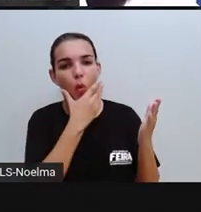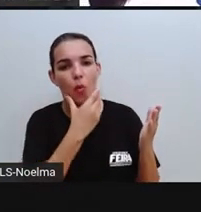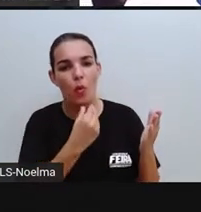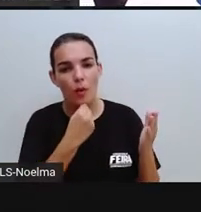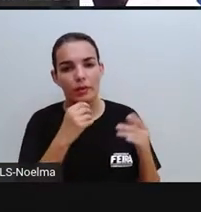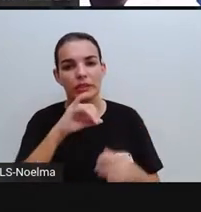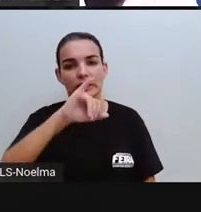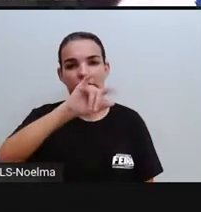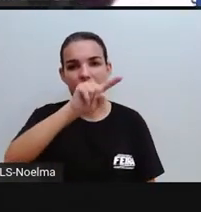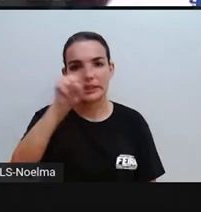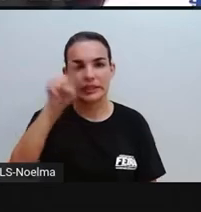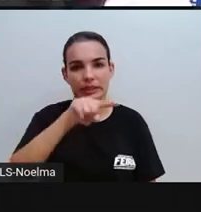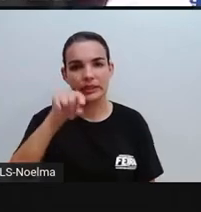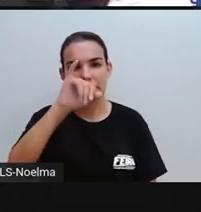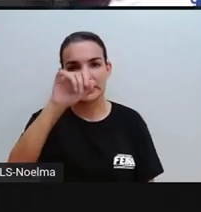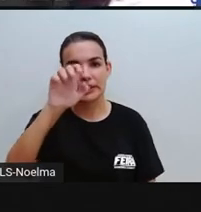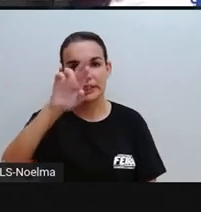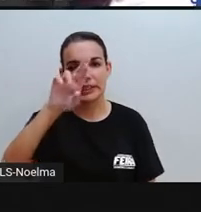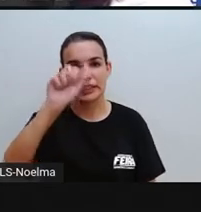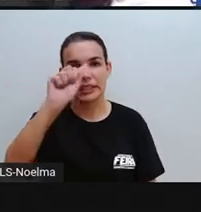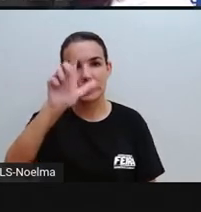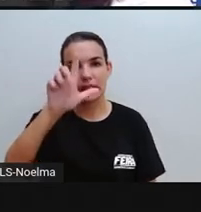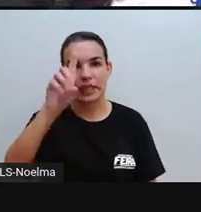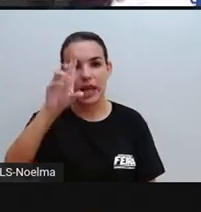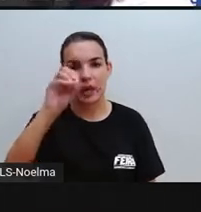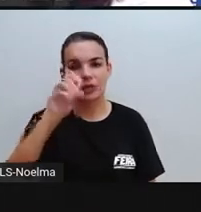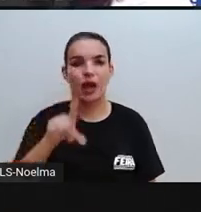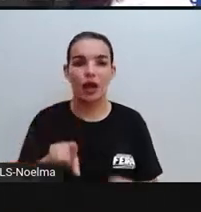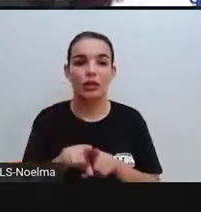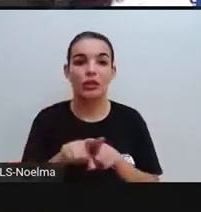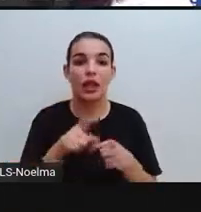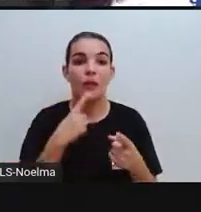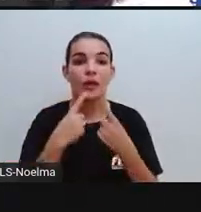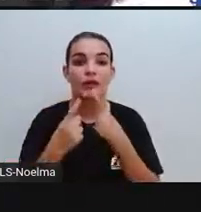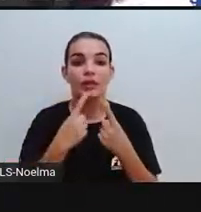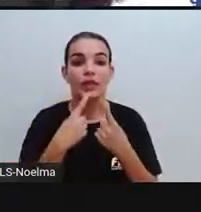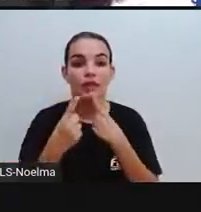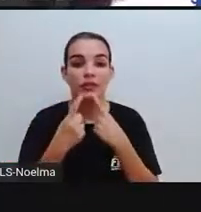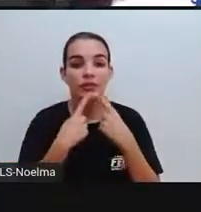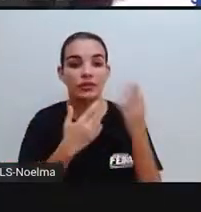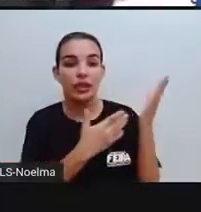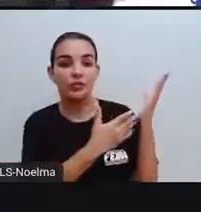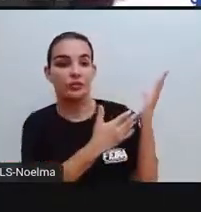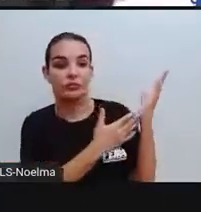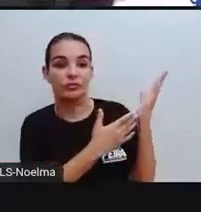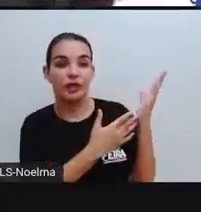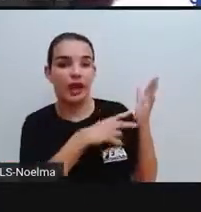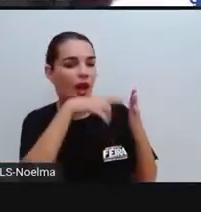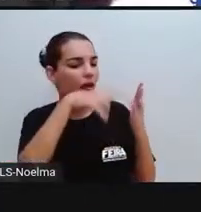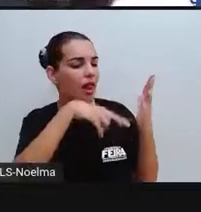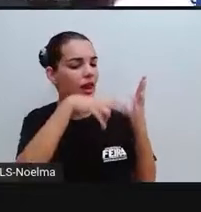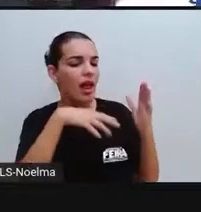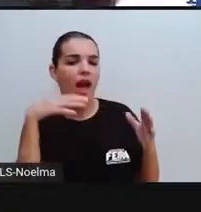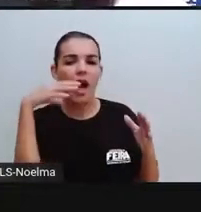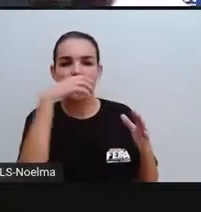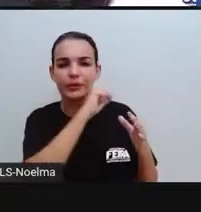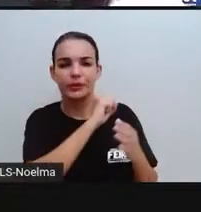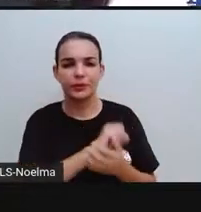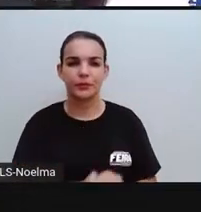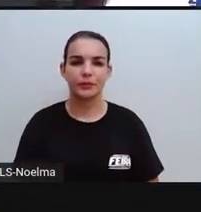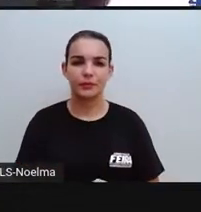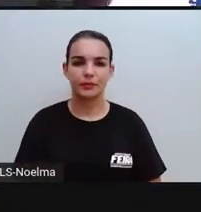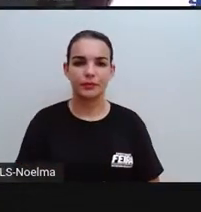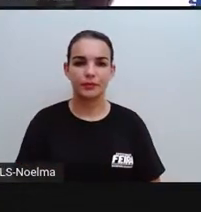por Ziraldo. E aqui a gente tem uma entrevista, ó, com ele. Vou ler rapidinho aqui para o segundo ano,